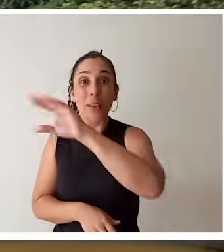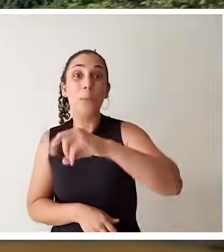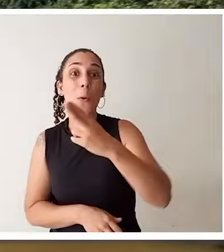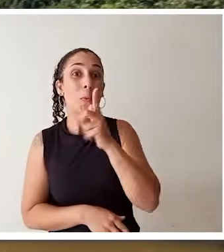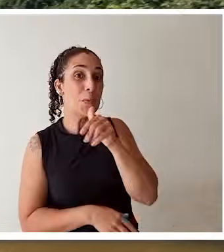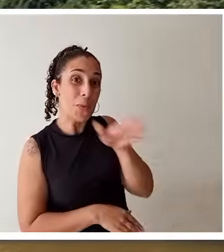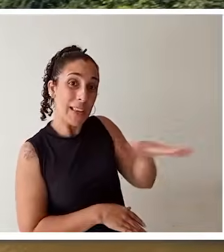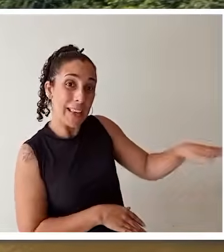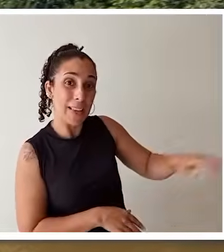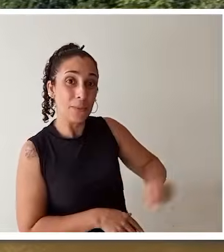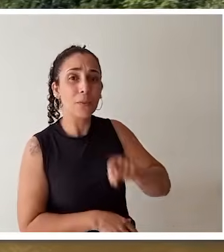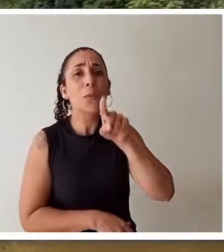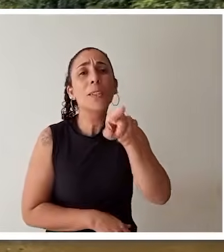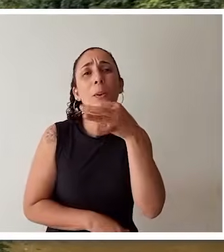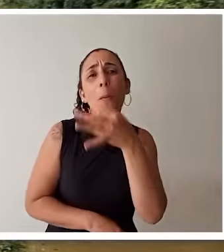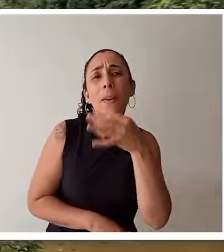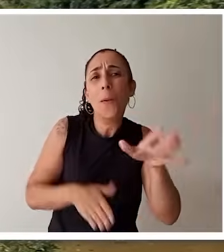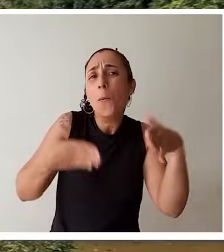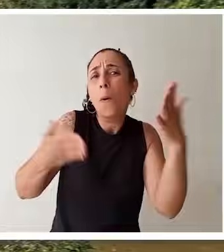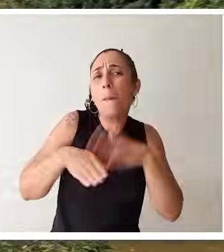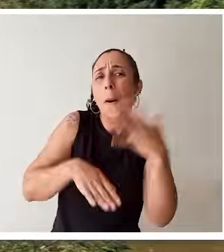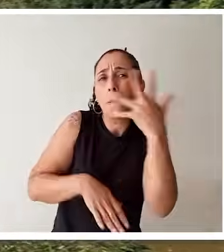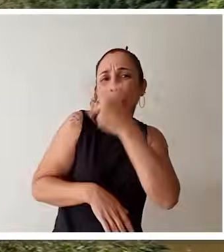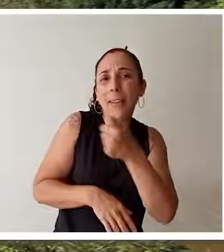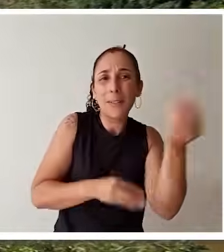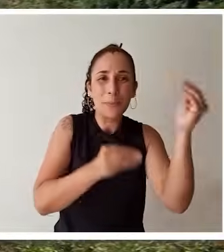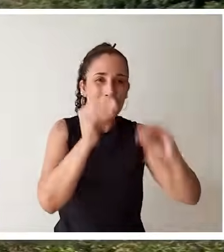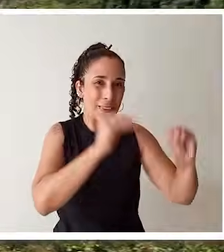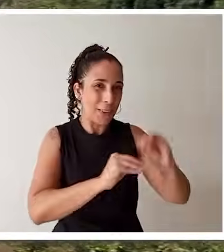E para você, qual você gostou mais? Comenta aí.